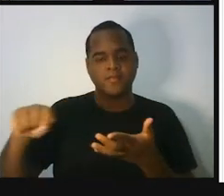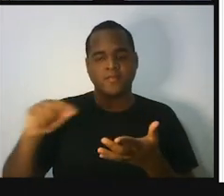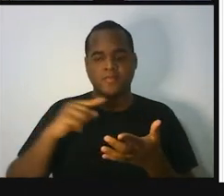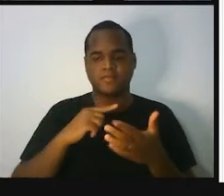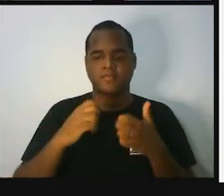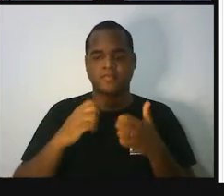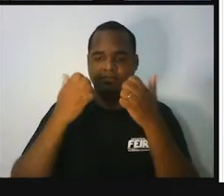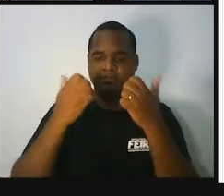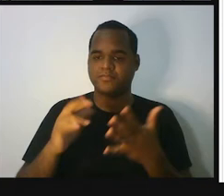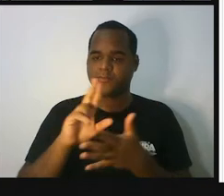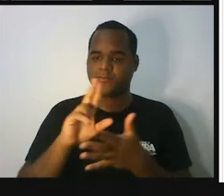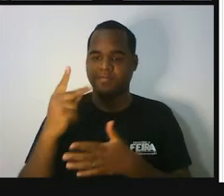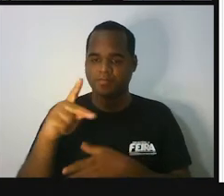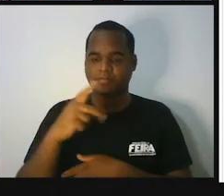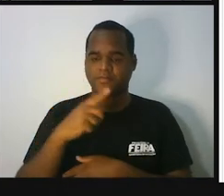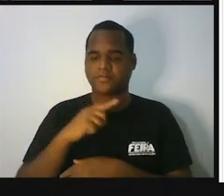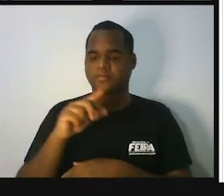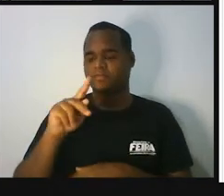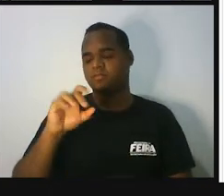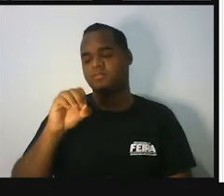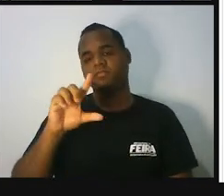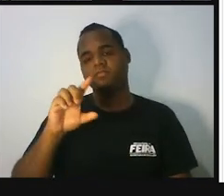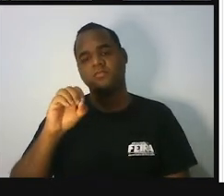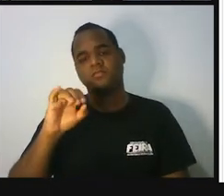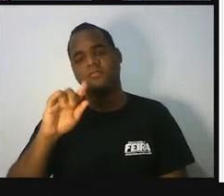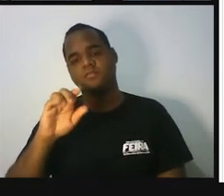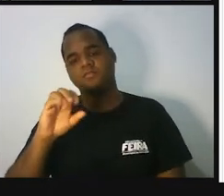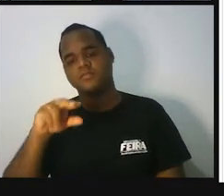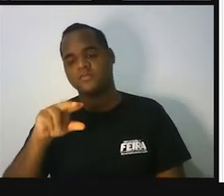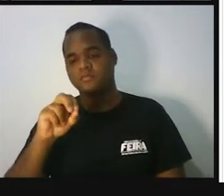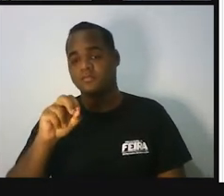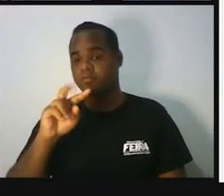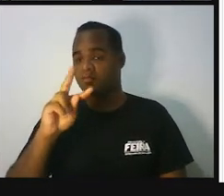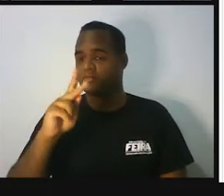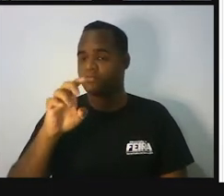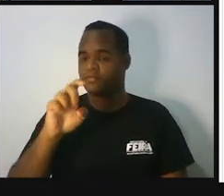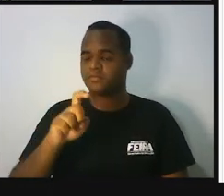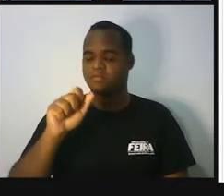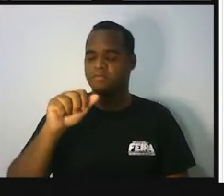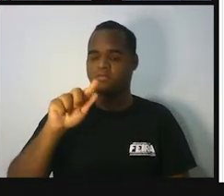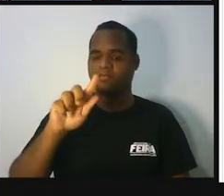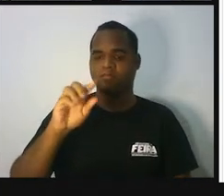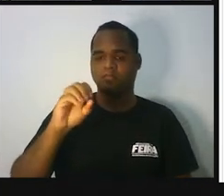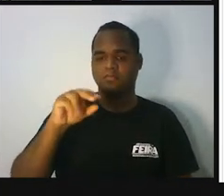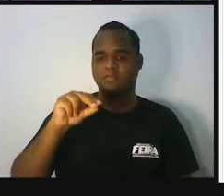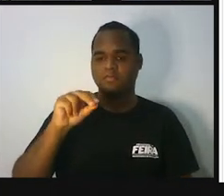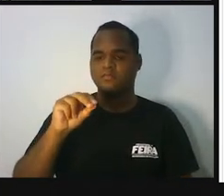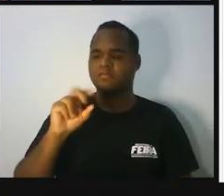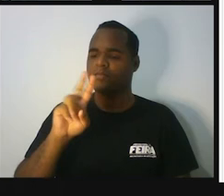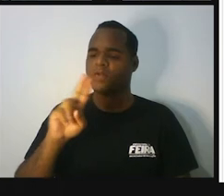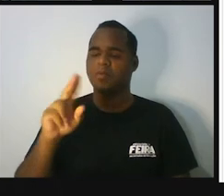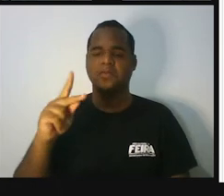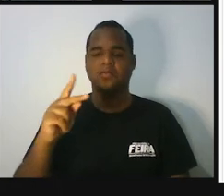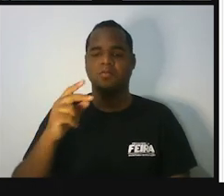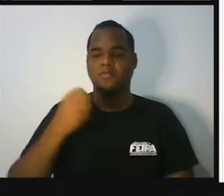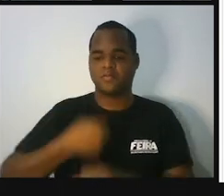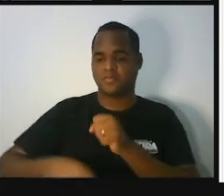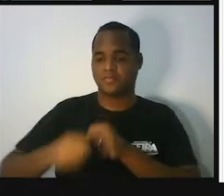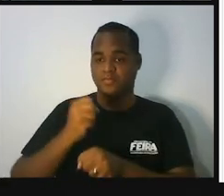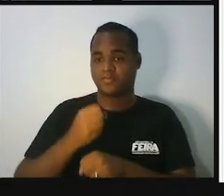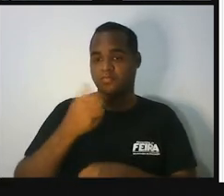que o nome desse polígono é hexágono? Bom, em